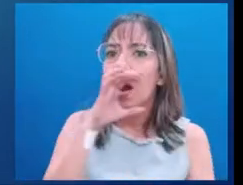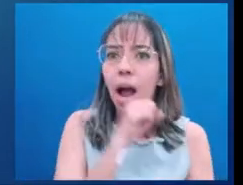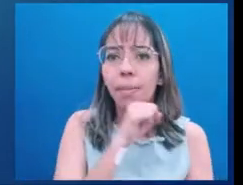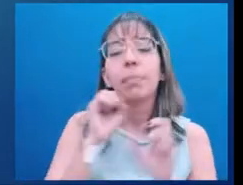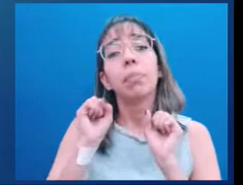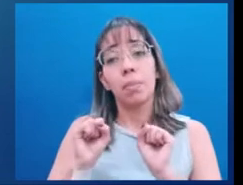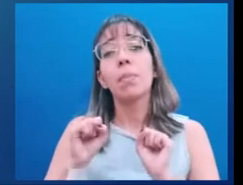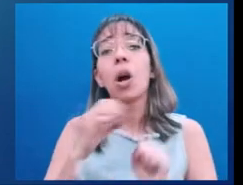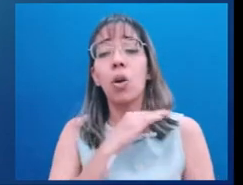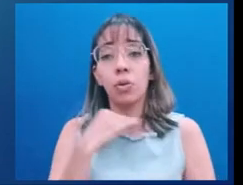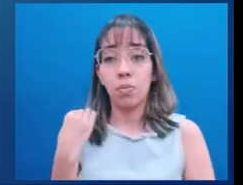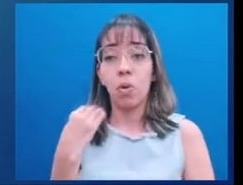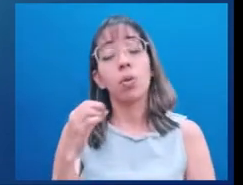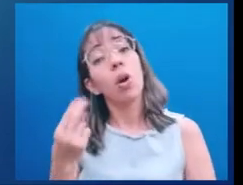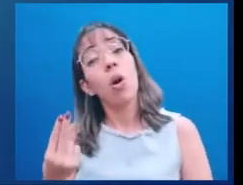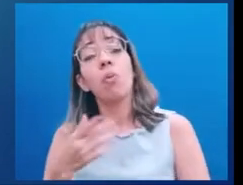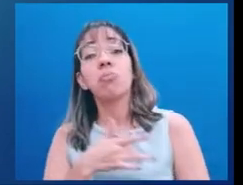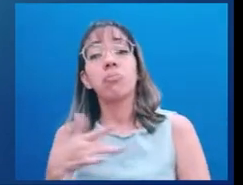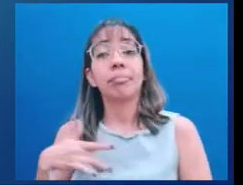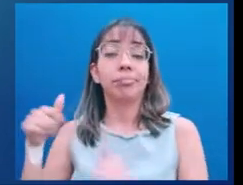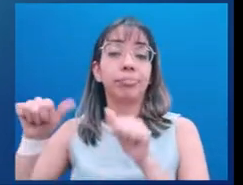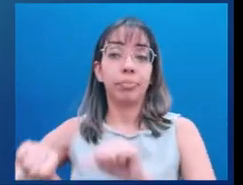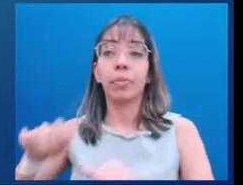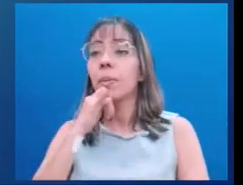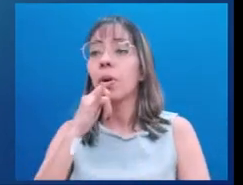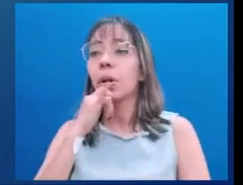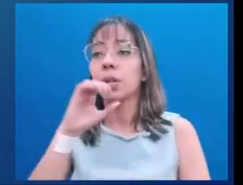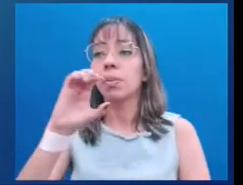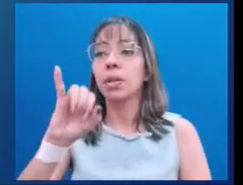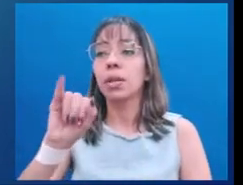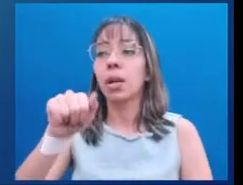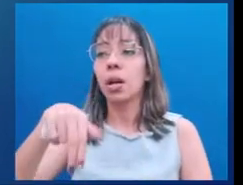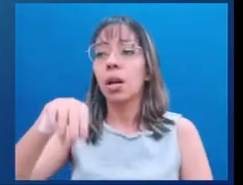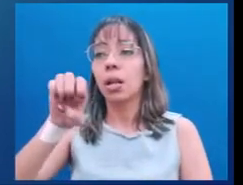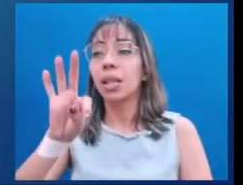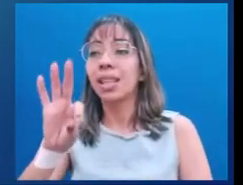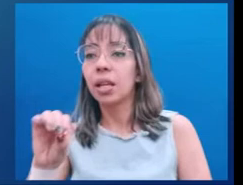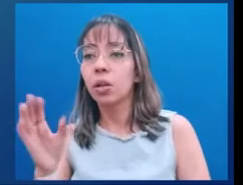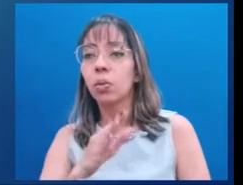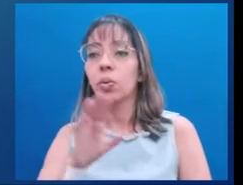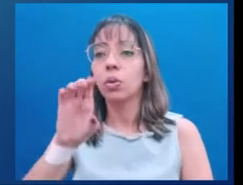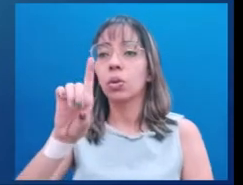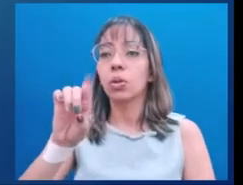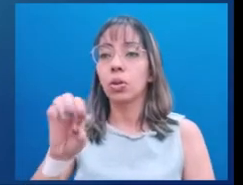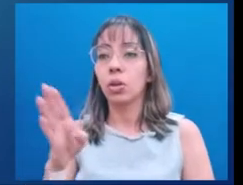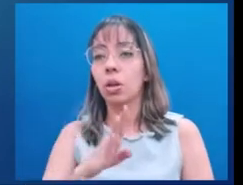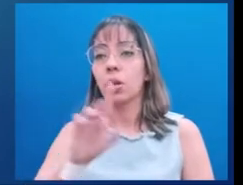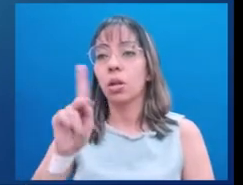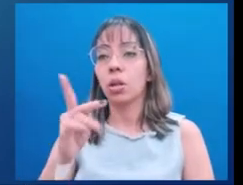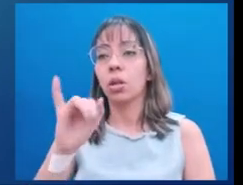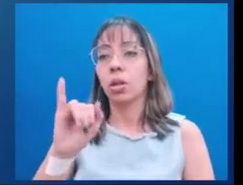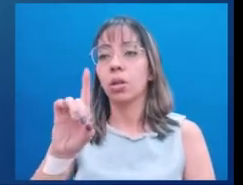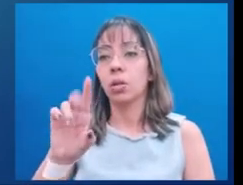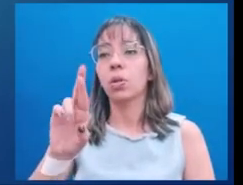que rapidamente, pode ter sequelas ou vir a óbito. Um exemplo é o cianeto de hidrogênio. A seguir, a gente tem aqui